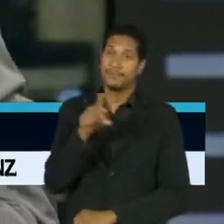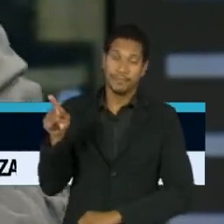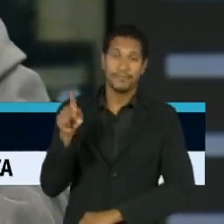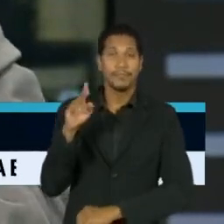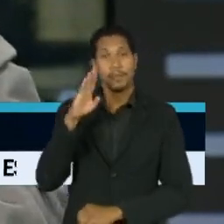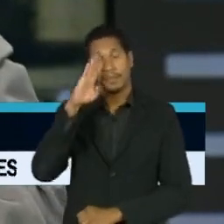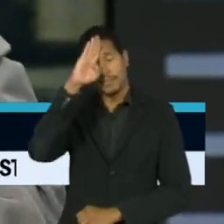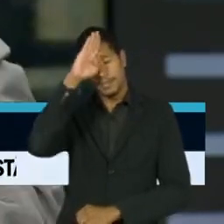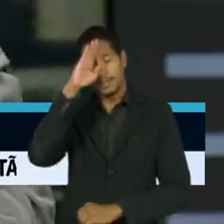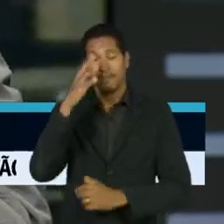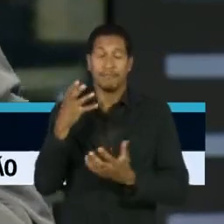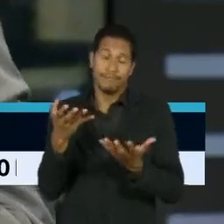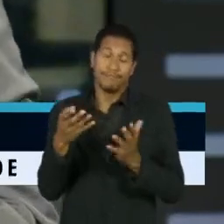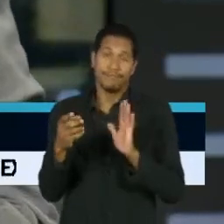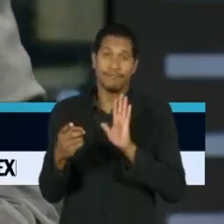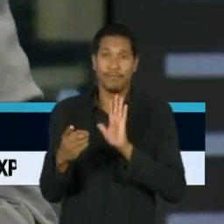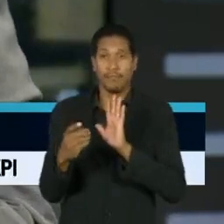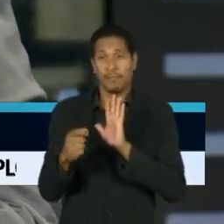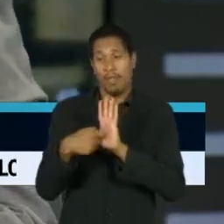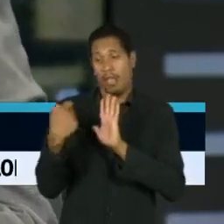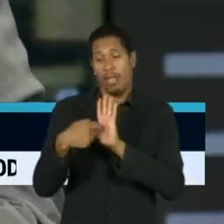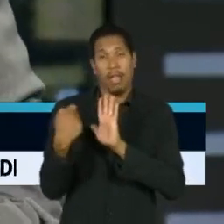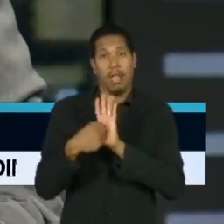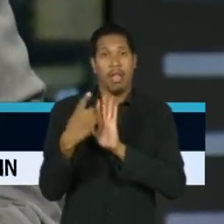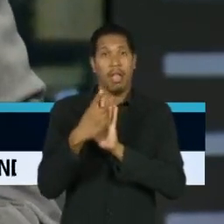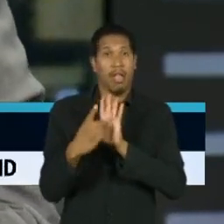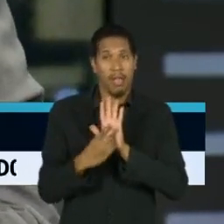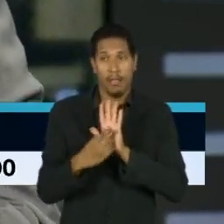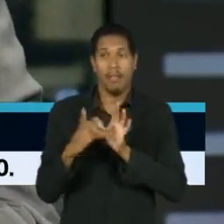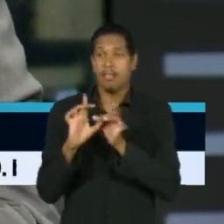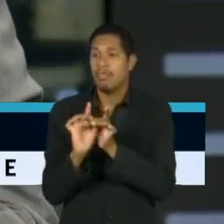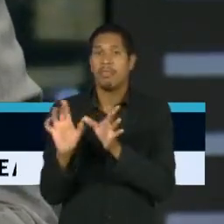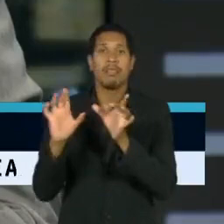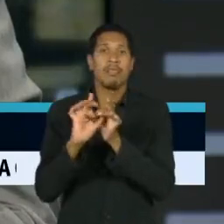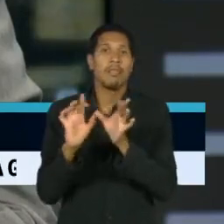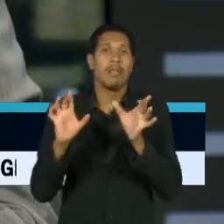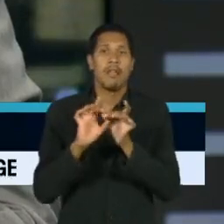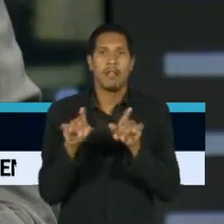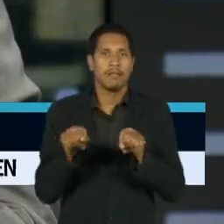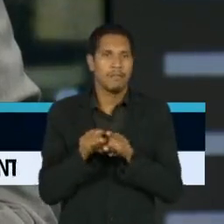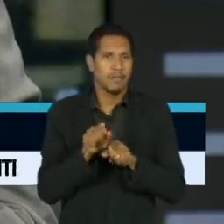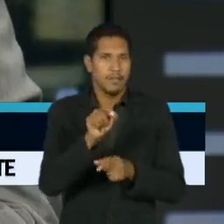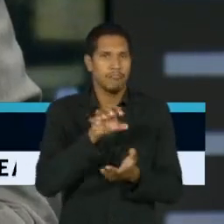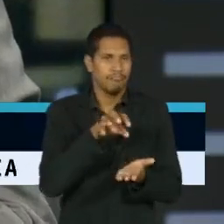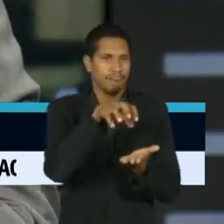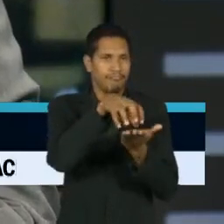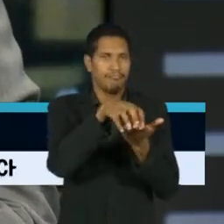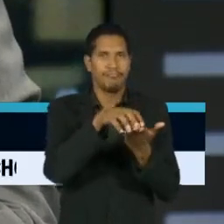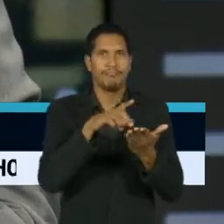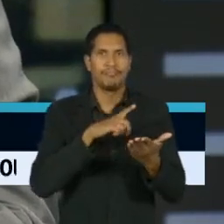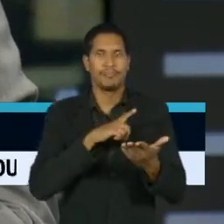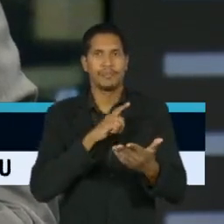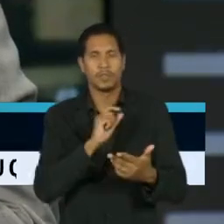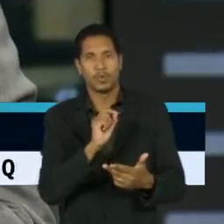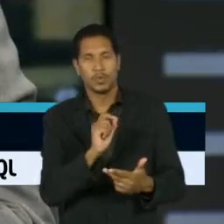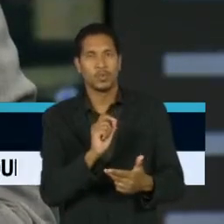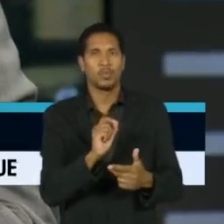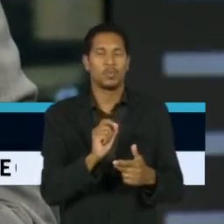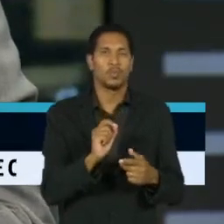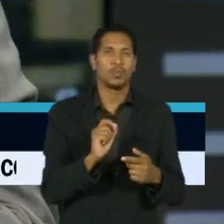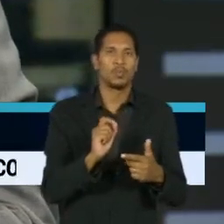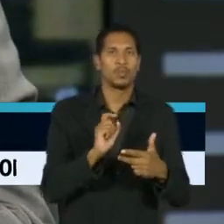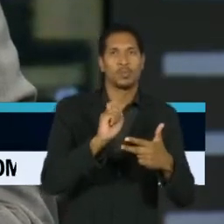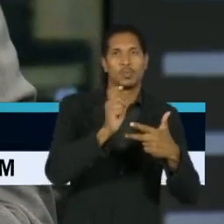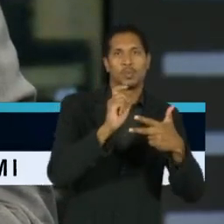voluntariosos a autoritária não é o mesmo decreto de liberar classe executiva de novo para o para o